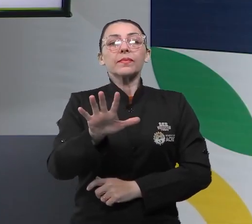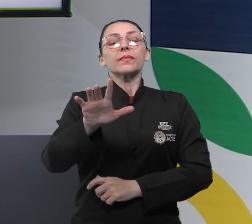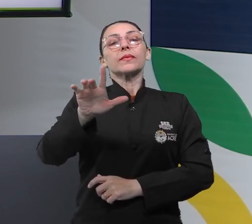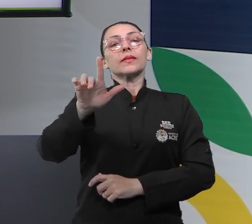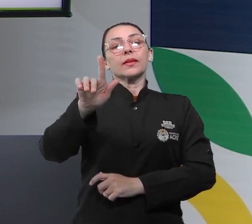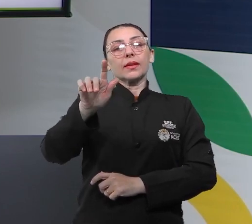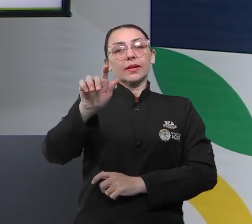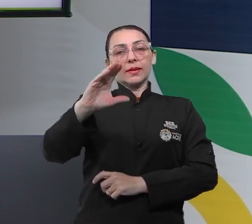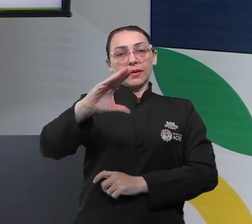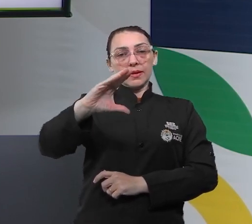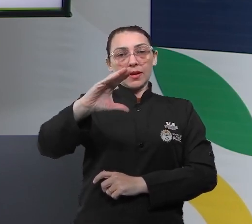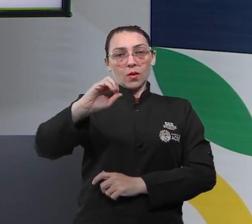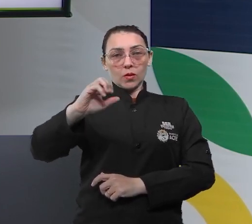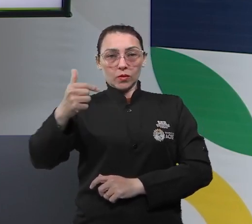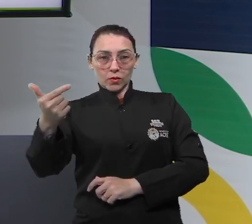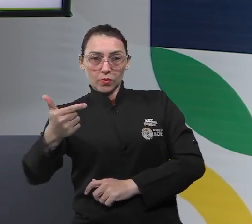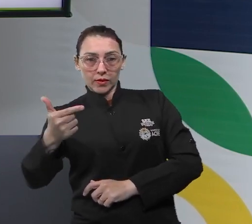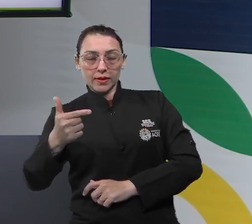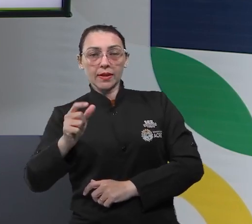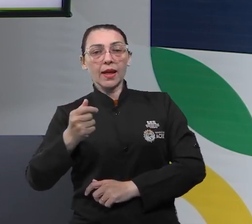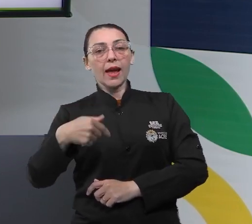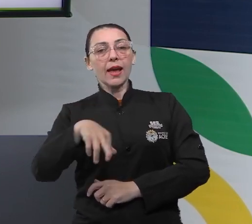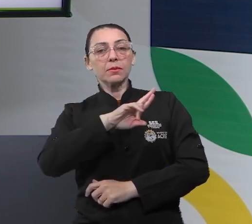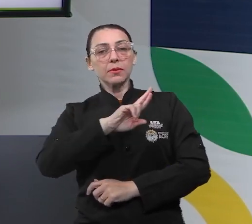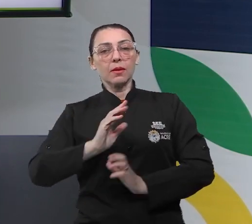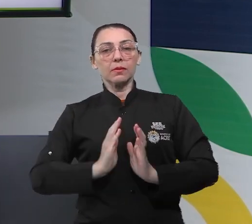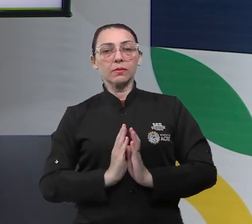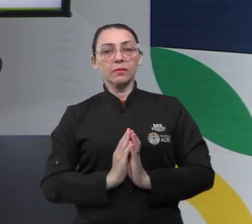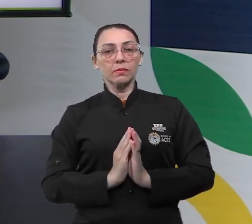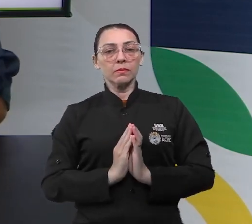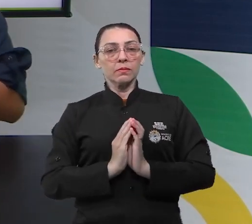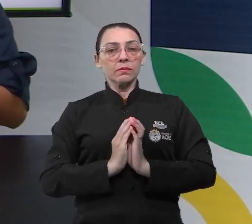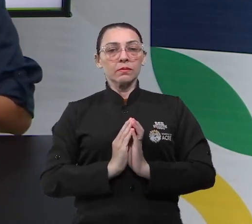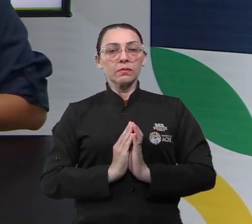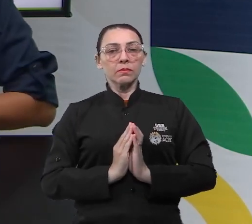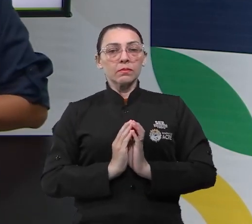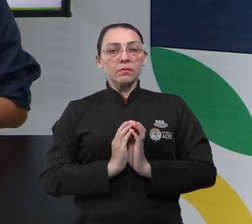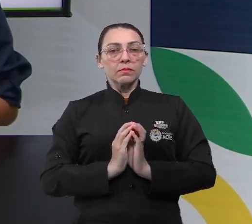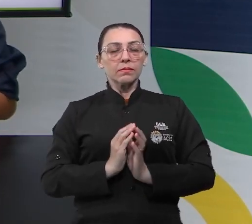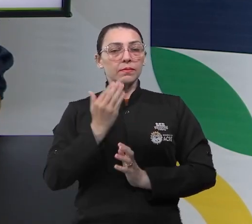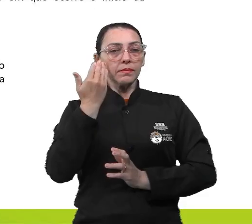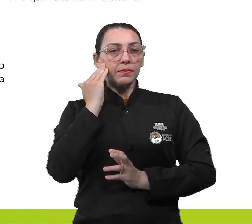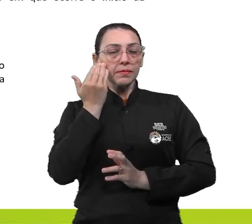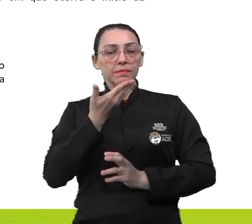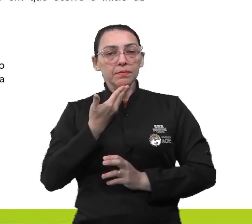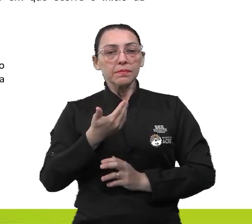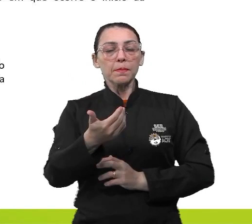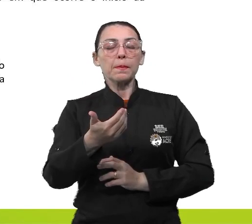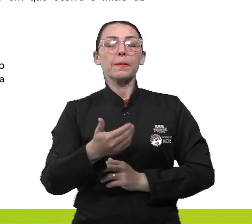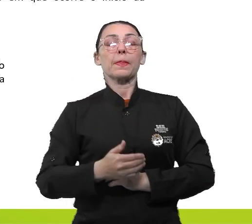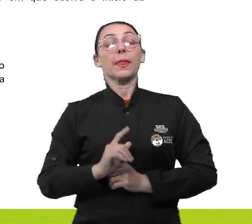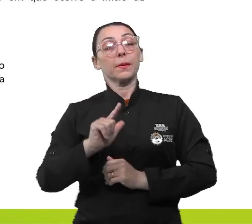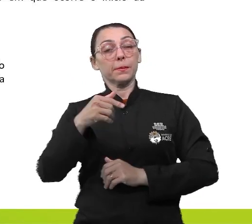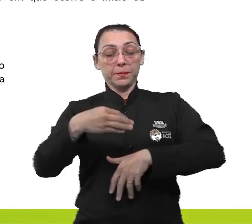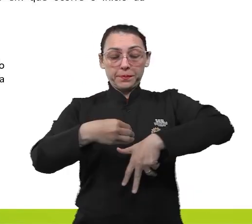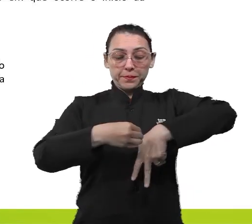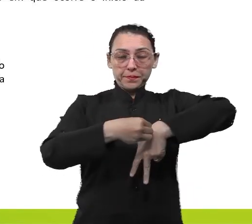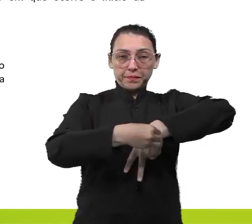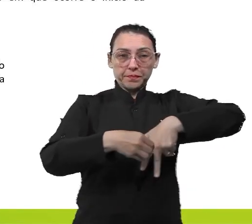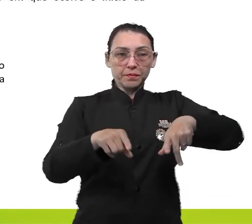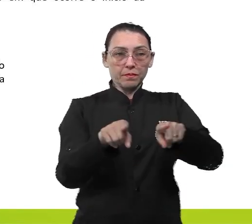Gás carbônico. Quem faz isso são os pulmões, tá? E a gente vai entender melhor mais lá na frente, tá? E um outro órgão que eu trouxe aqui para